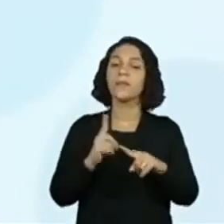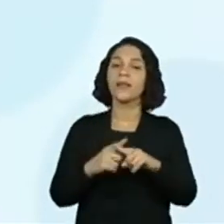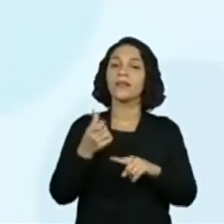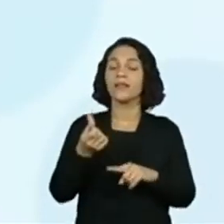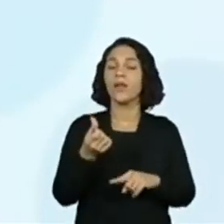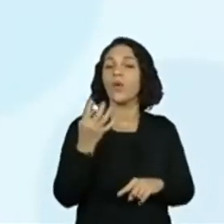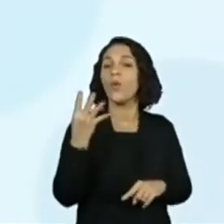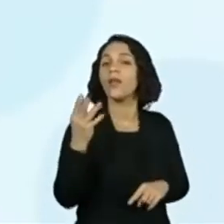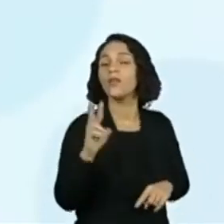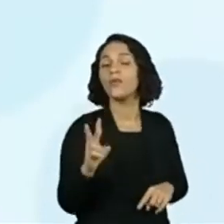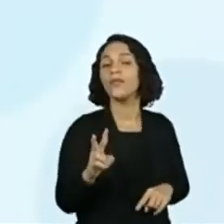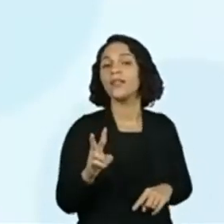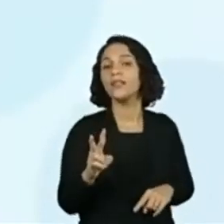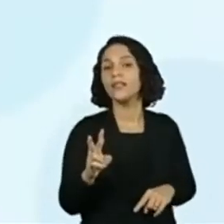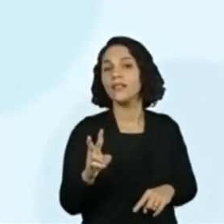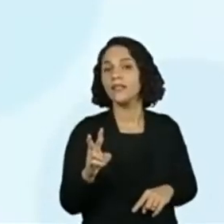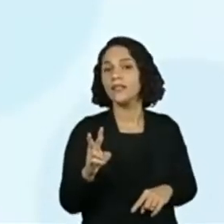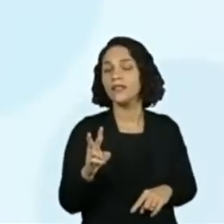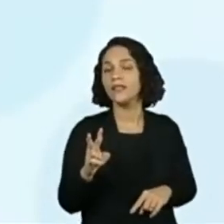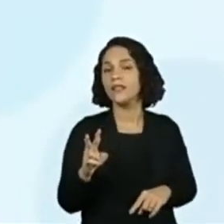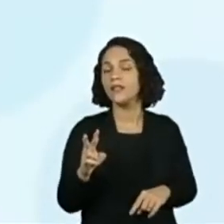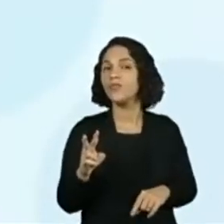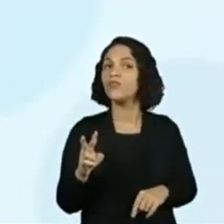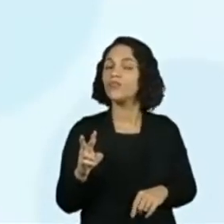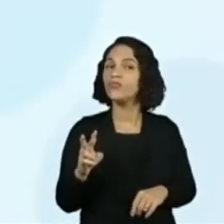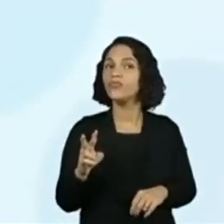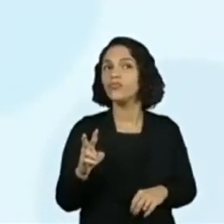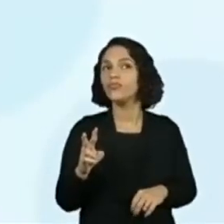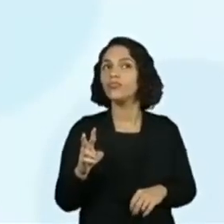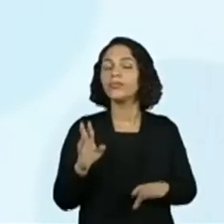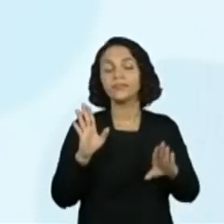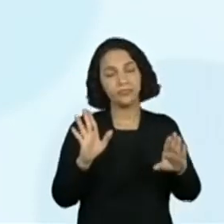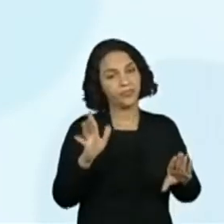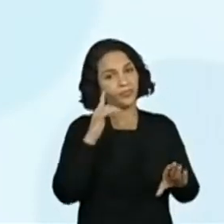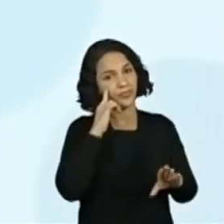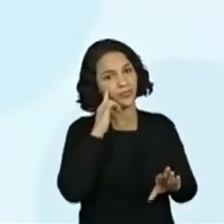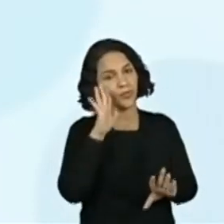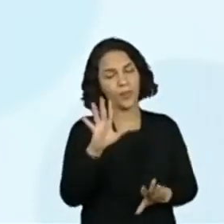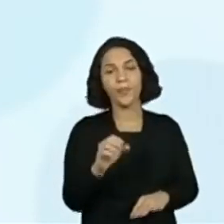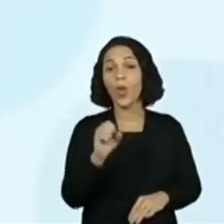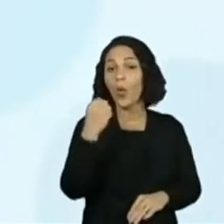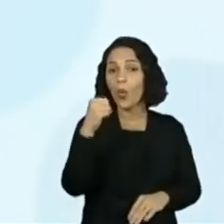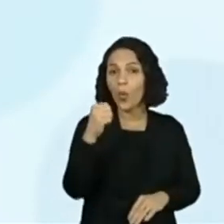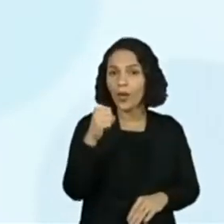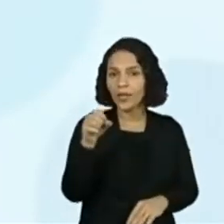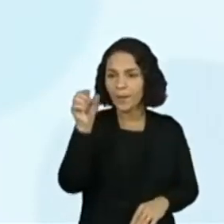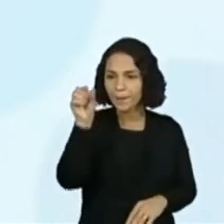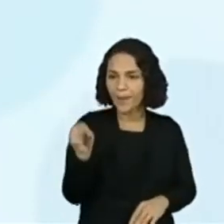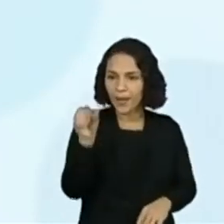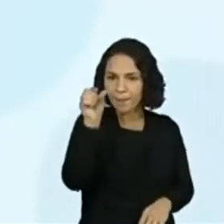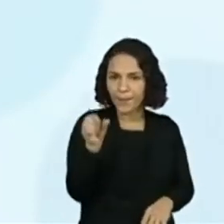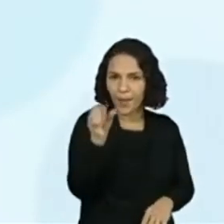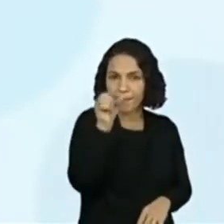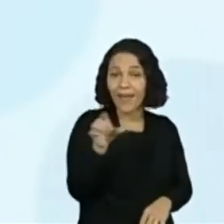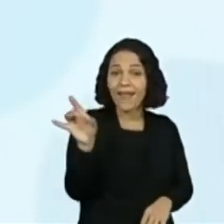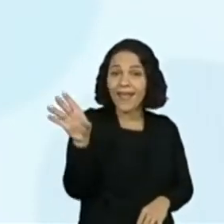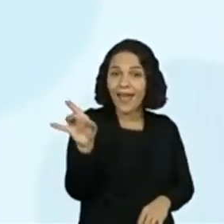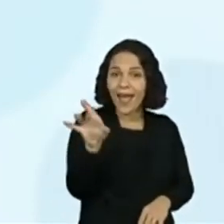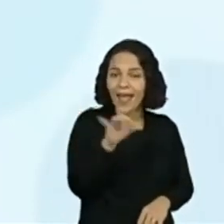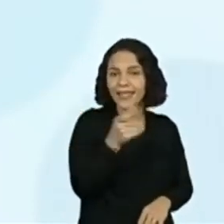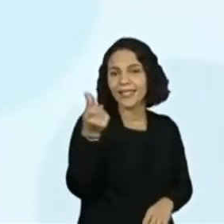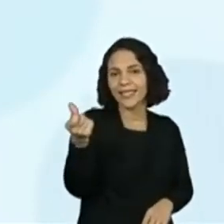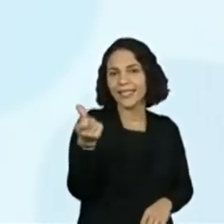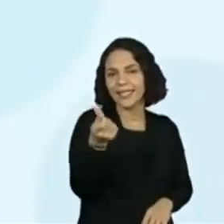6 mais 6 mais 6 mais 6 e mais 6. Então, dessa maneira que nós temos aqui, com as 8 fileiras e em cada fileira temos as